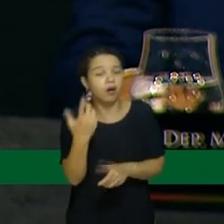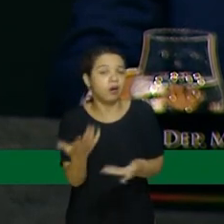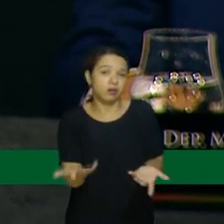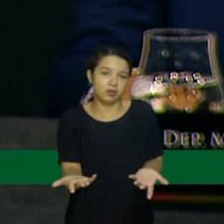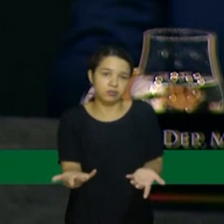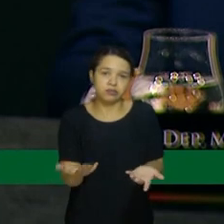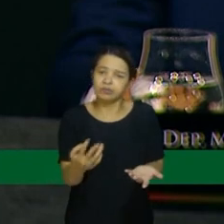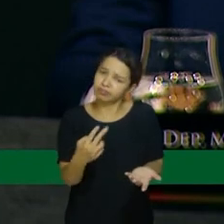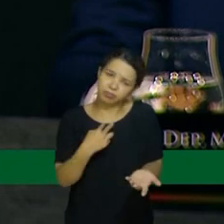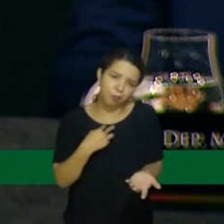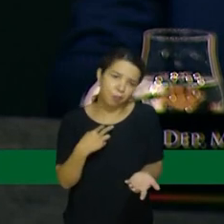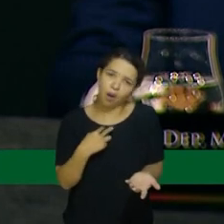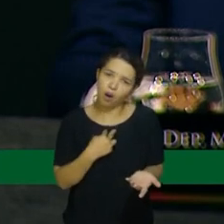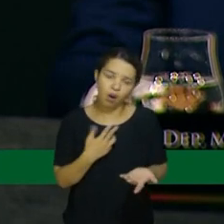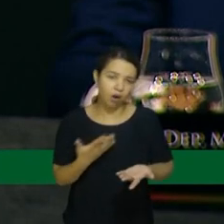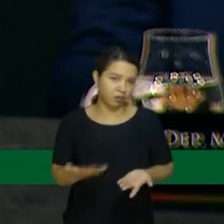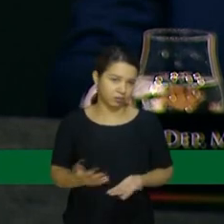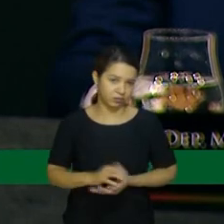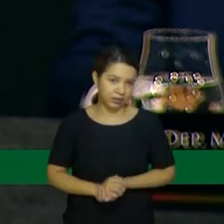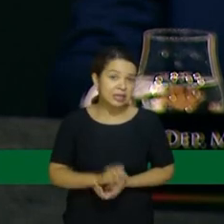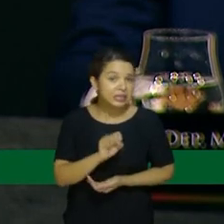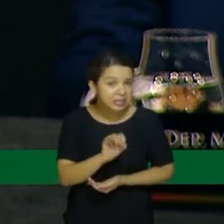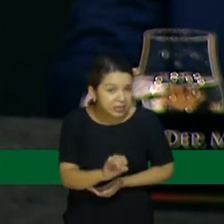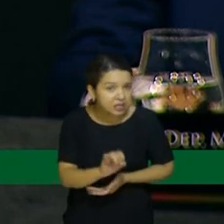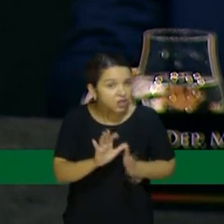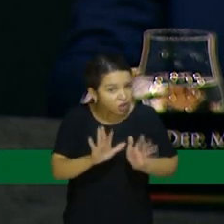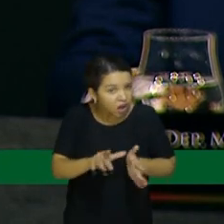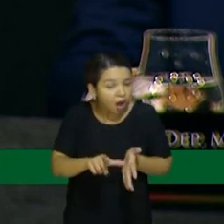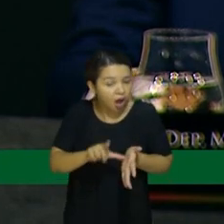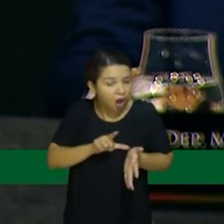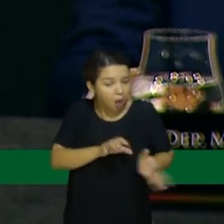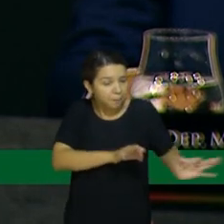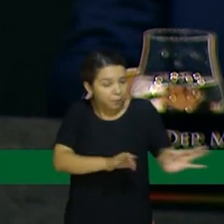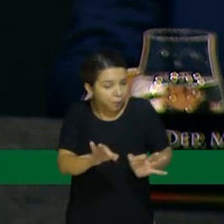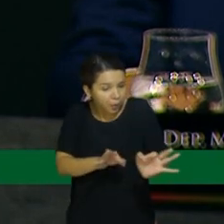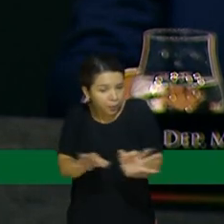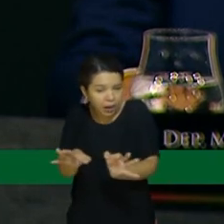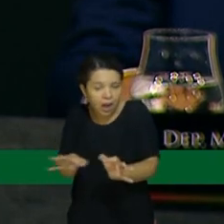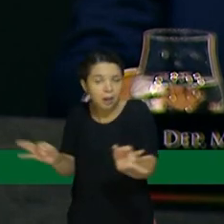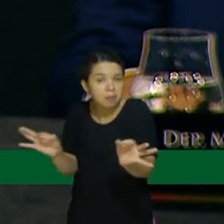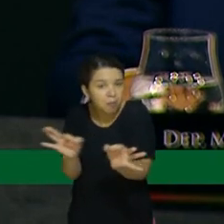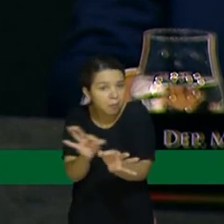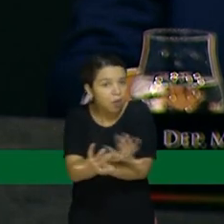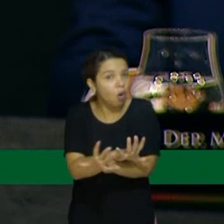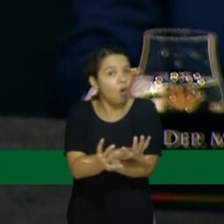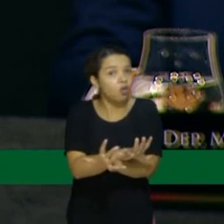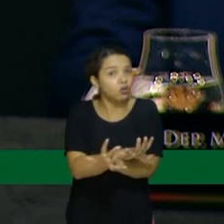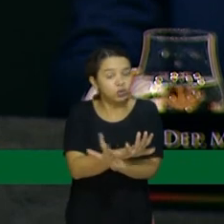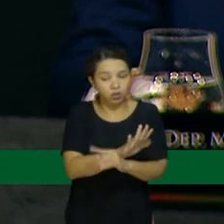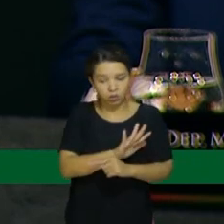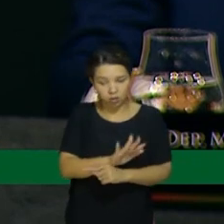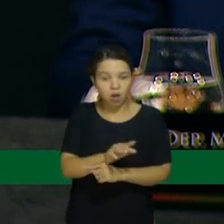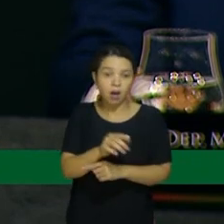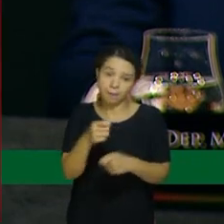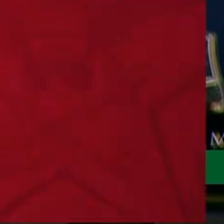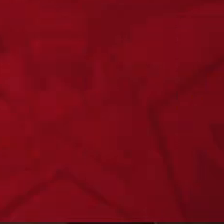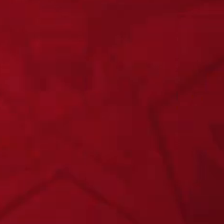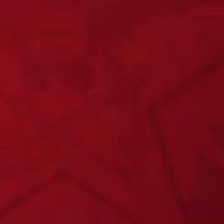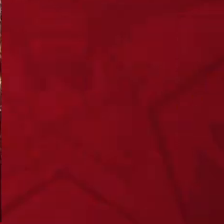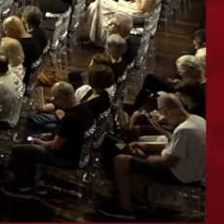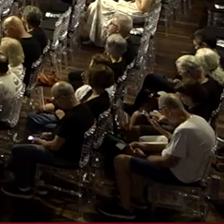acontecer. Se tudo foi criado, se tudo está pronto para nós, tem que haver alguém que cuide das